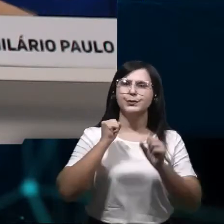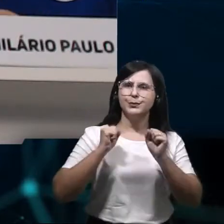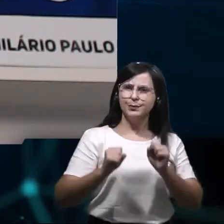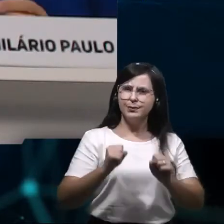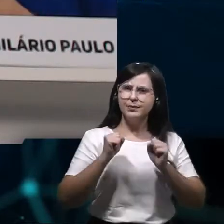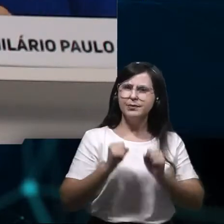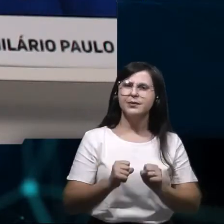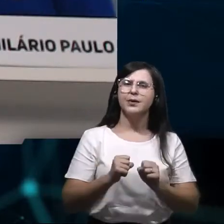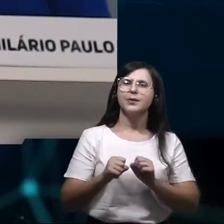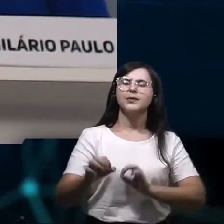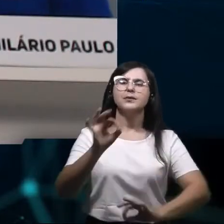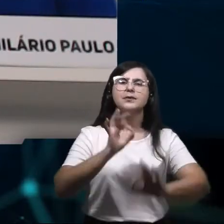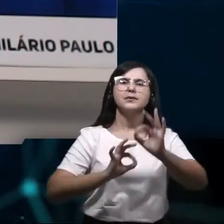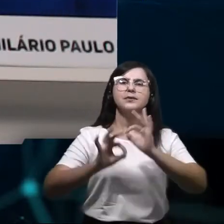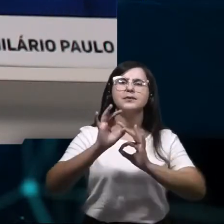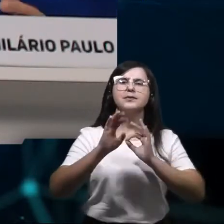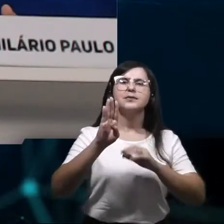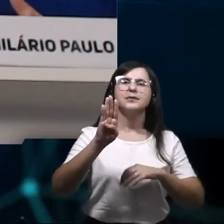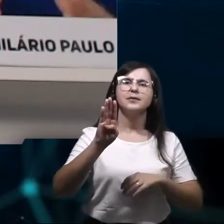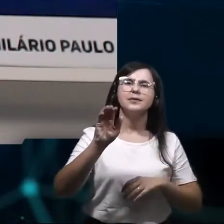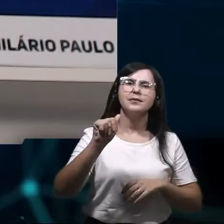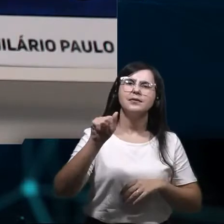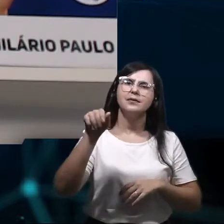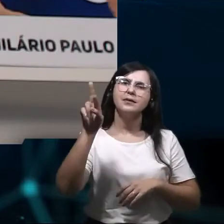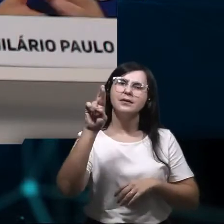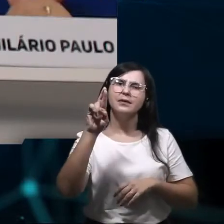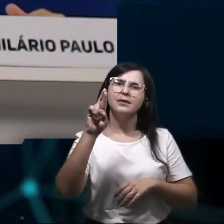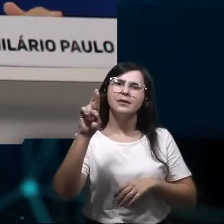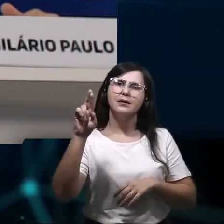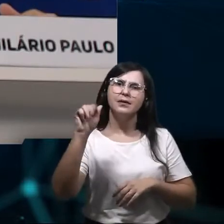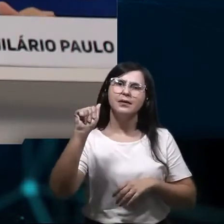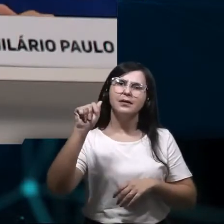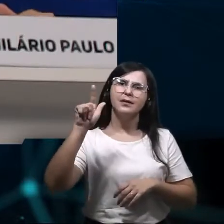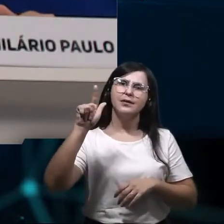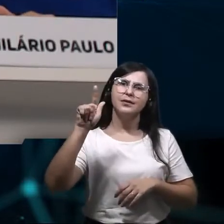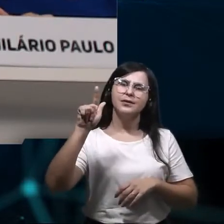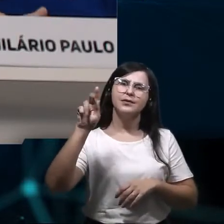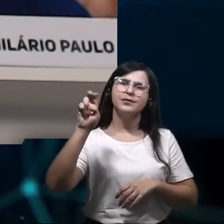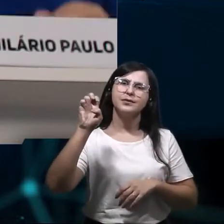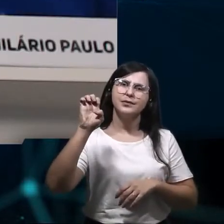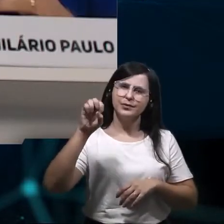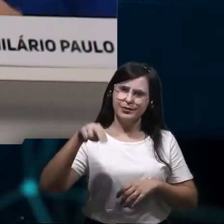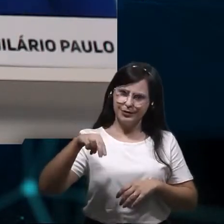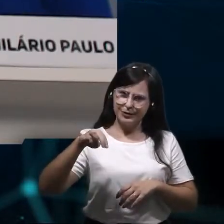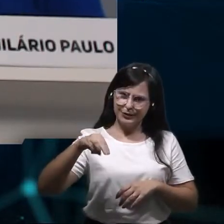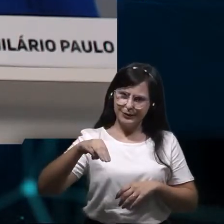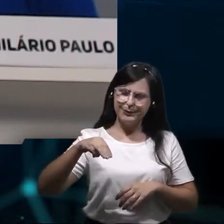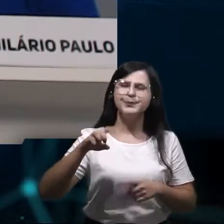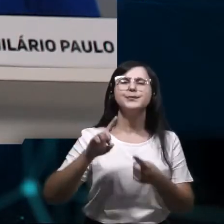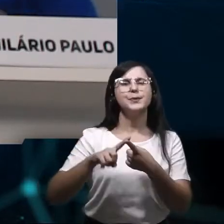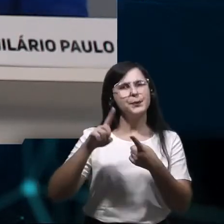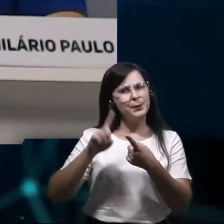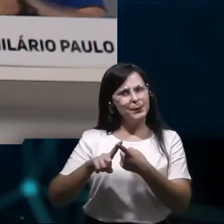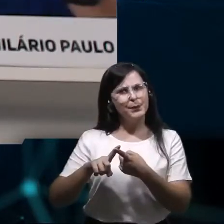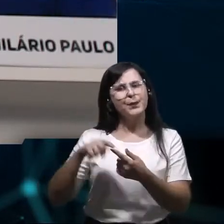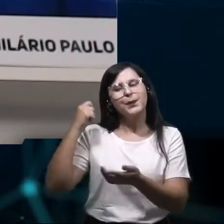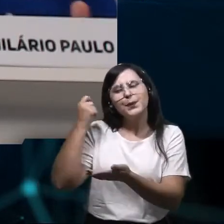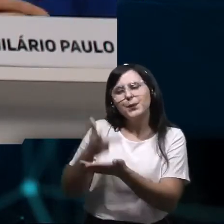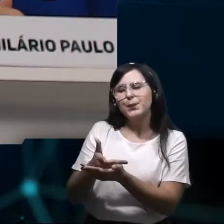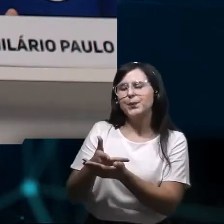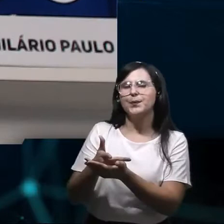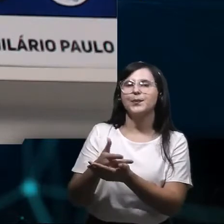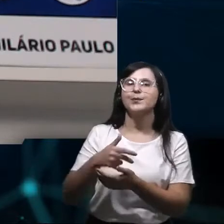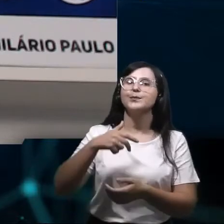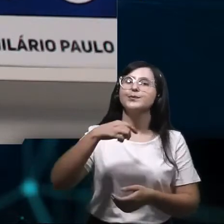ter uma tranquilidade maior em sua produção. Nós compramos de 31 agricultores familiares a sua produção